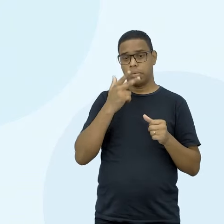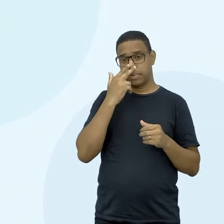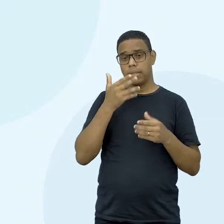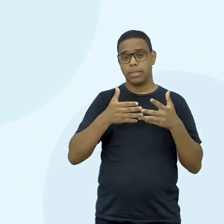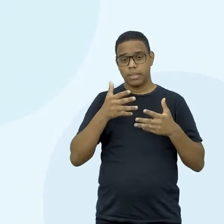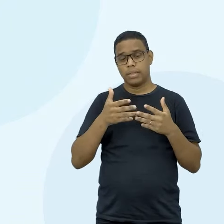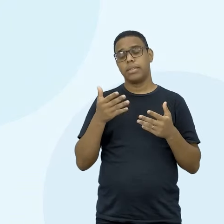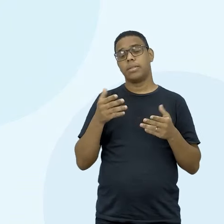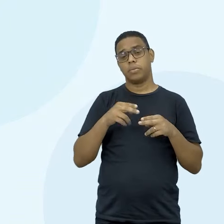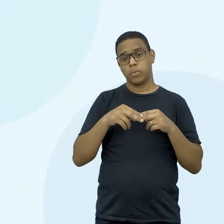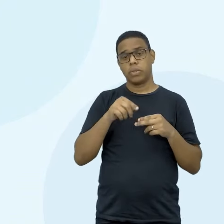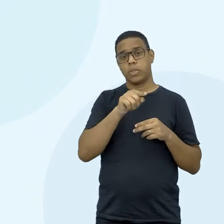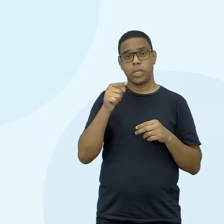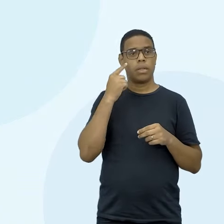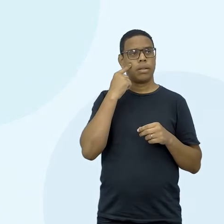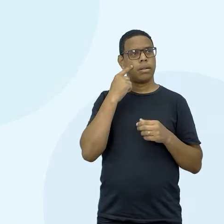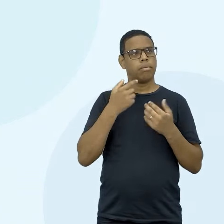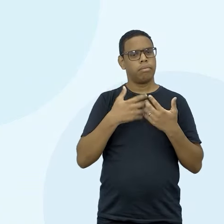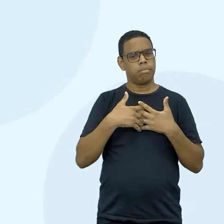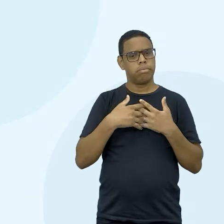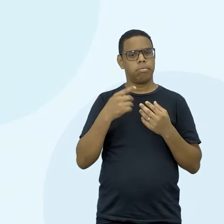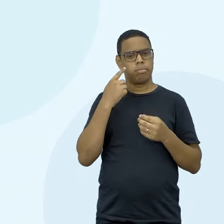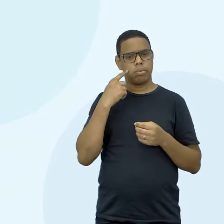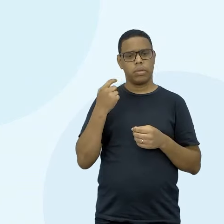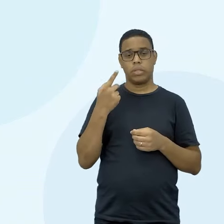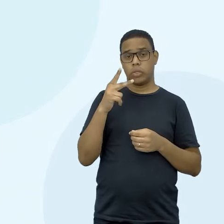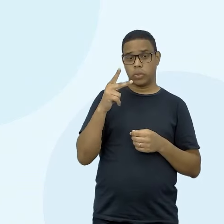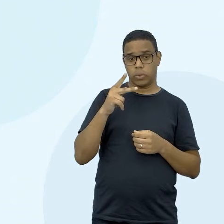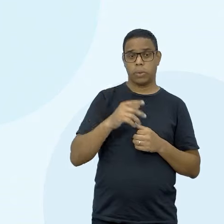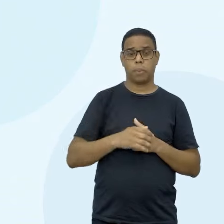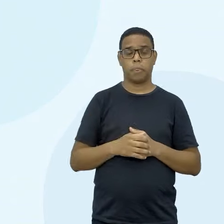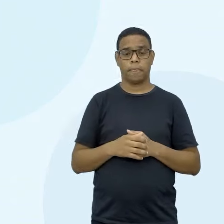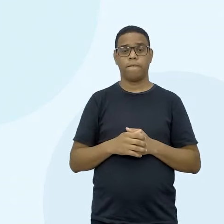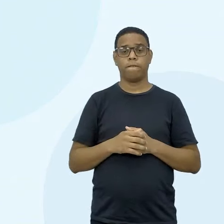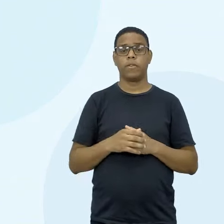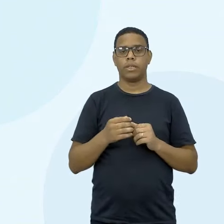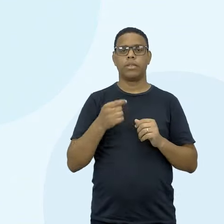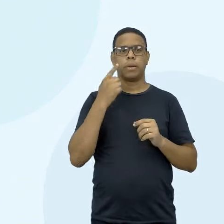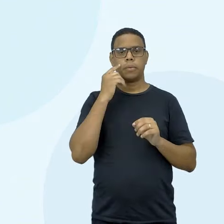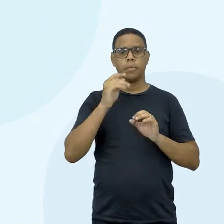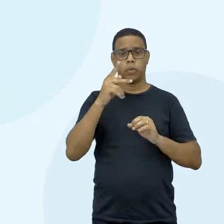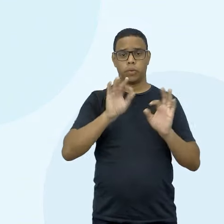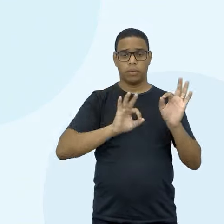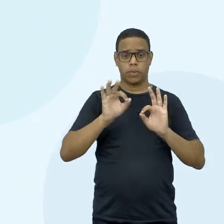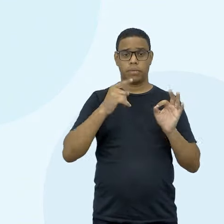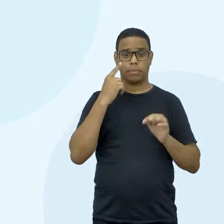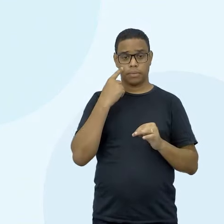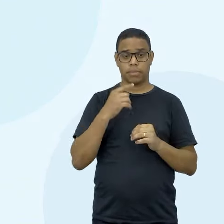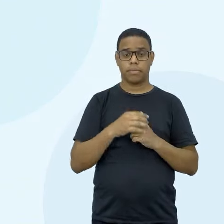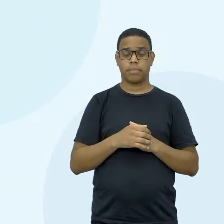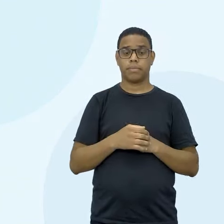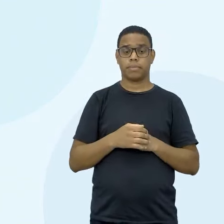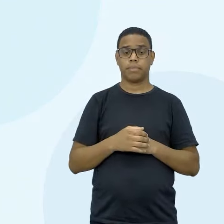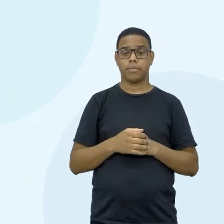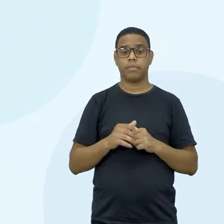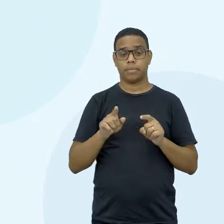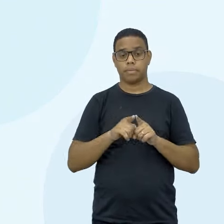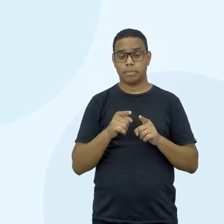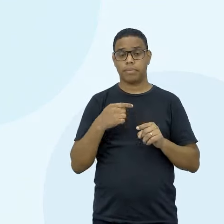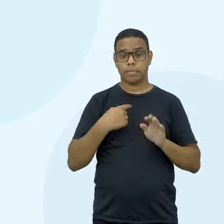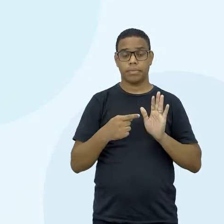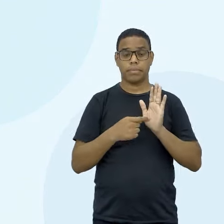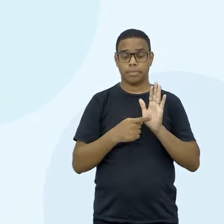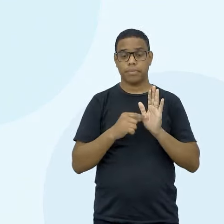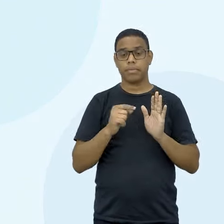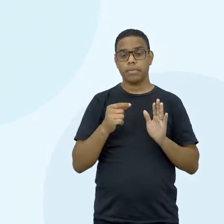atrapalhar, e é justamente esse o problema que você tem que levantar no seu trabalho, no seu projeto. Também aqui eu não coloquei,